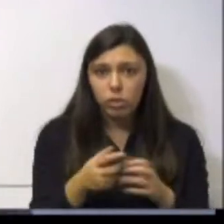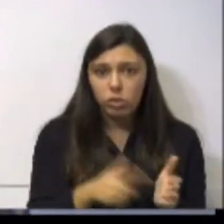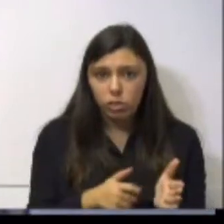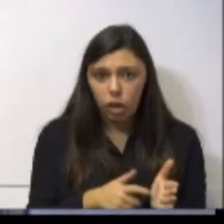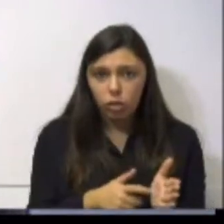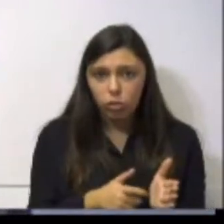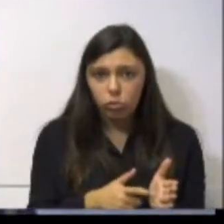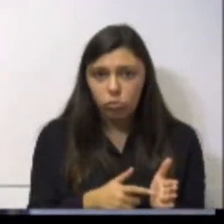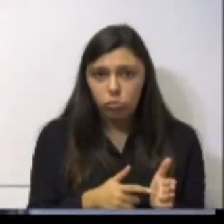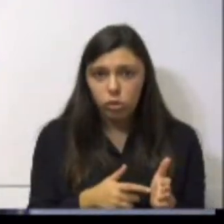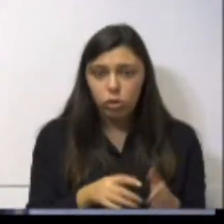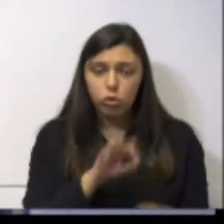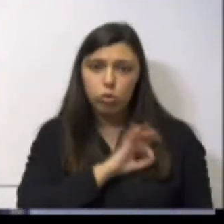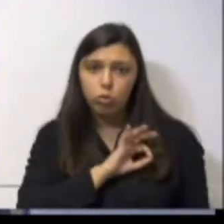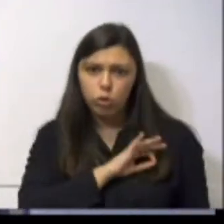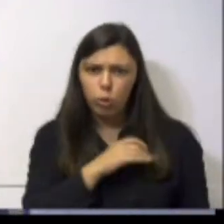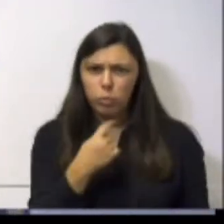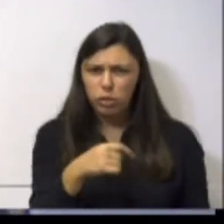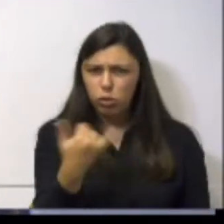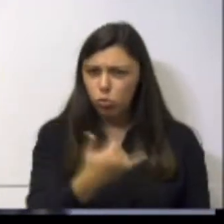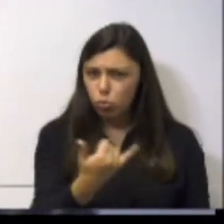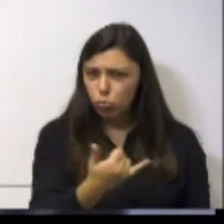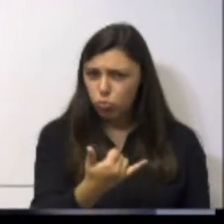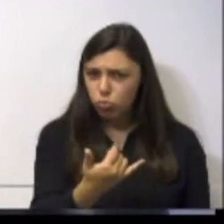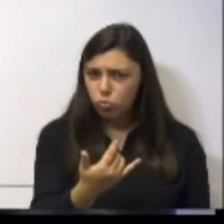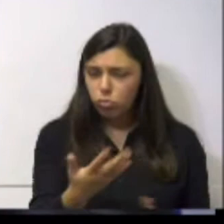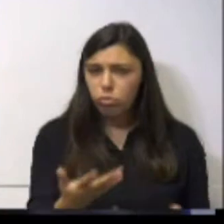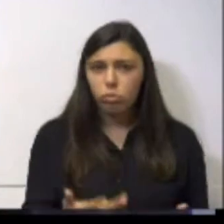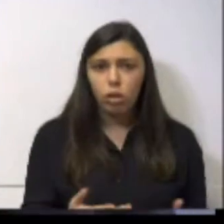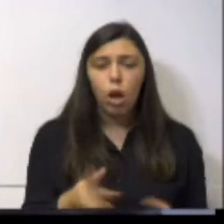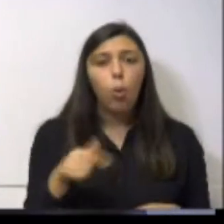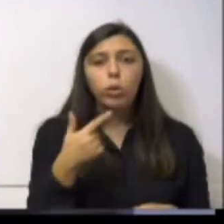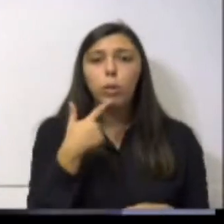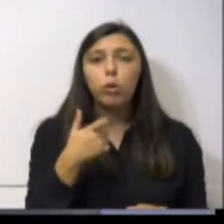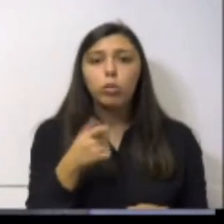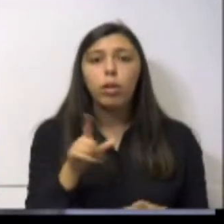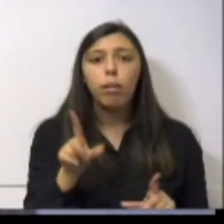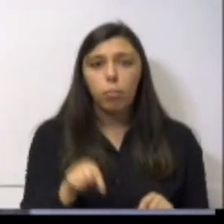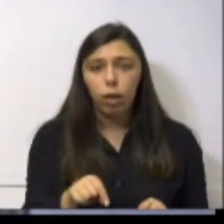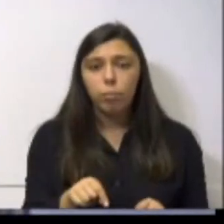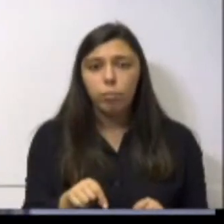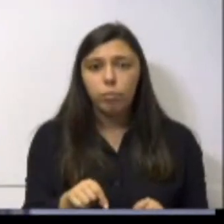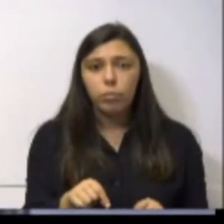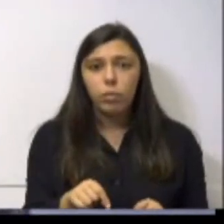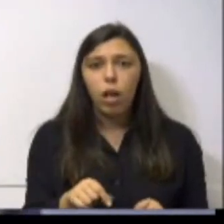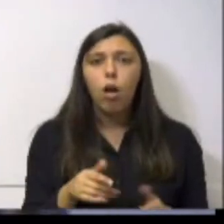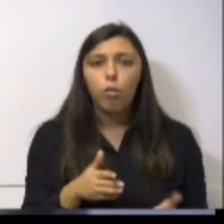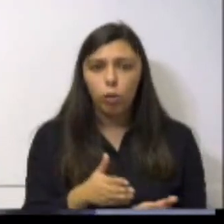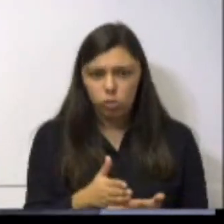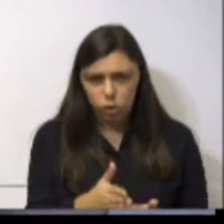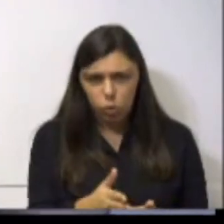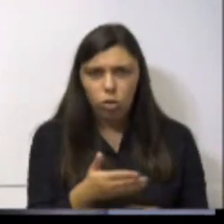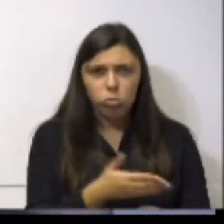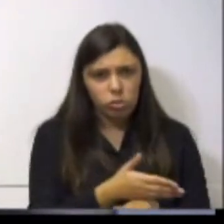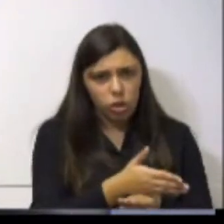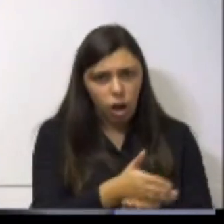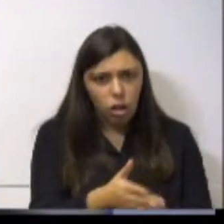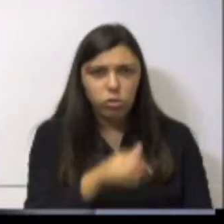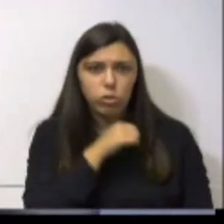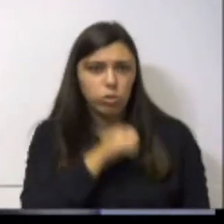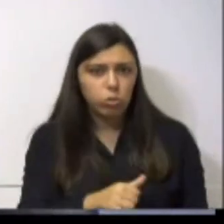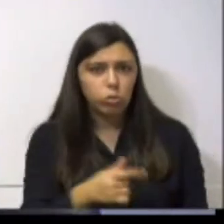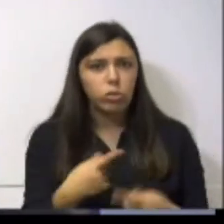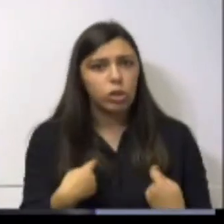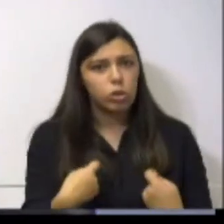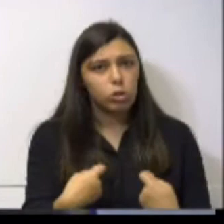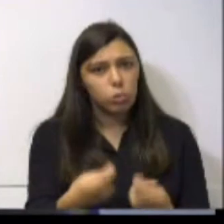necessários, Sr. Vice-Presidente. E outra questão, Sr. Vice-Presidente, irão continuar os atrasos nas autorizações das